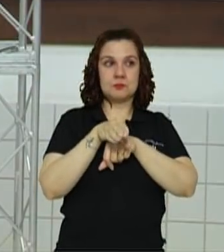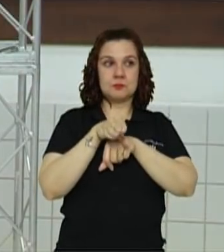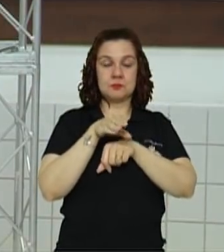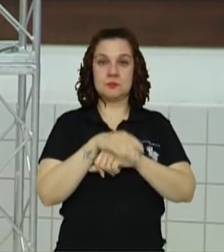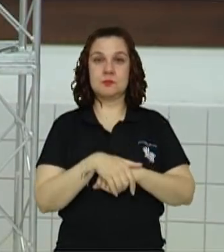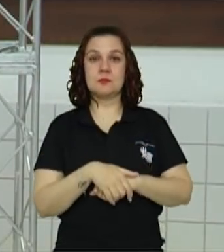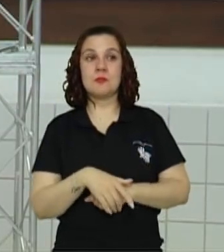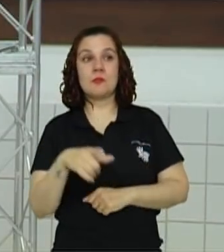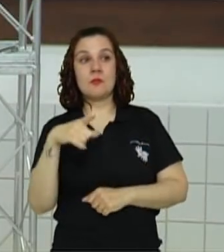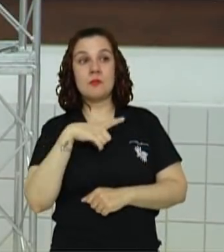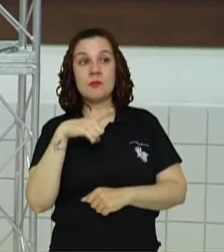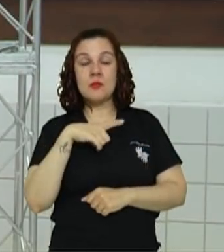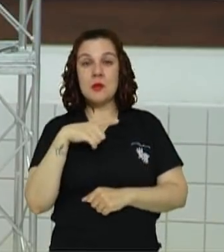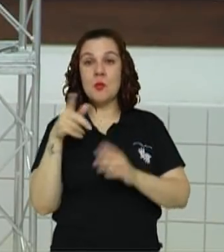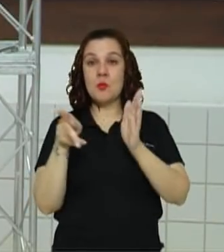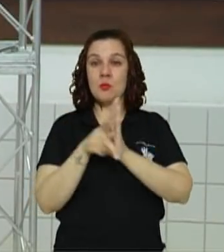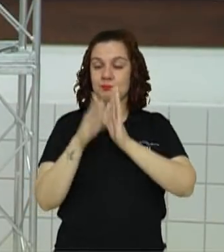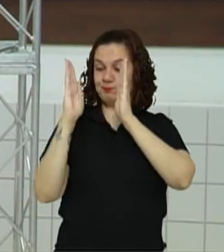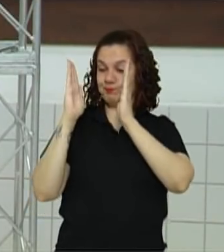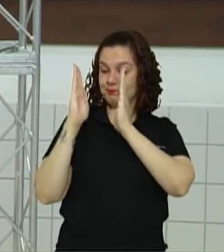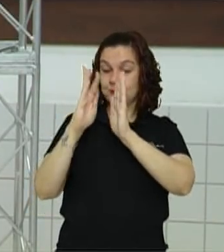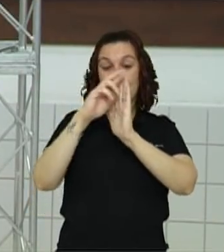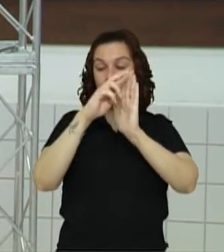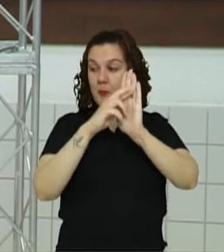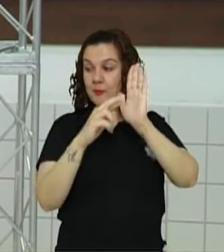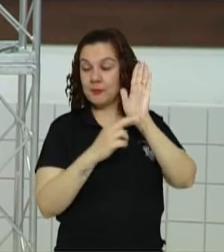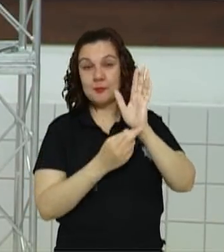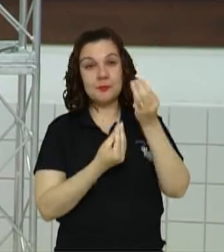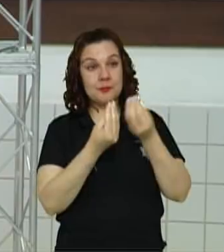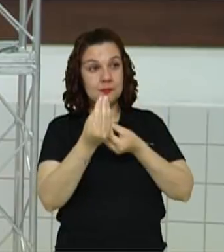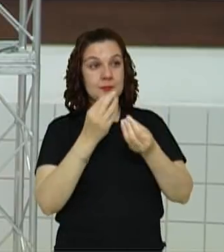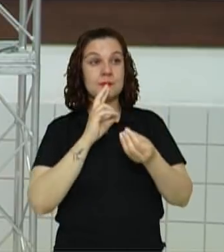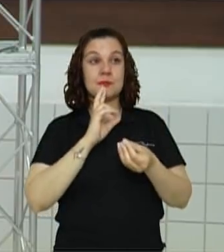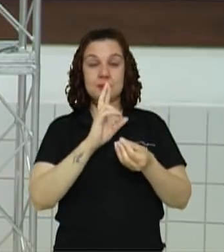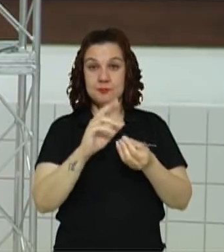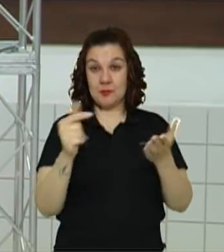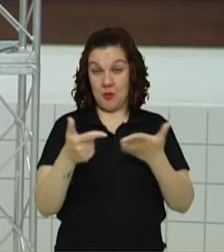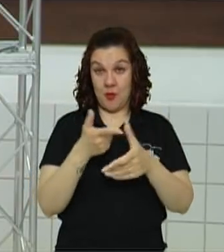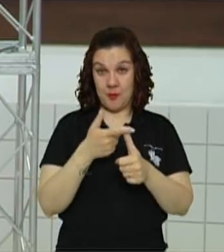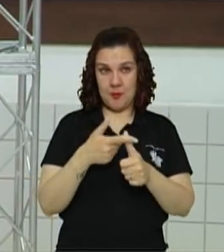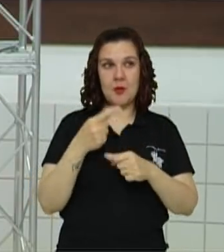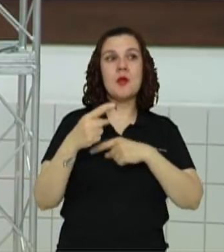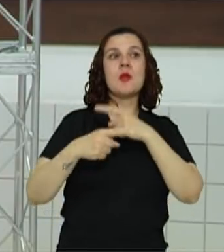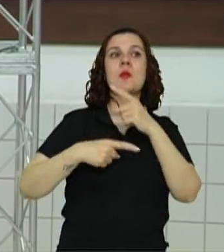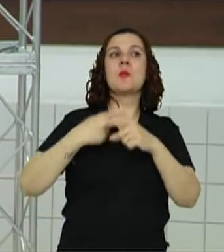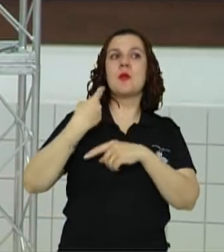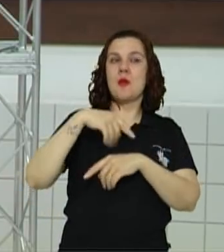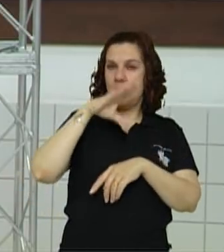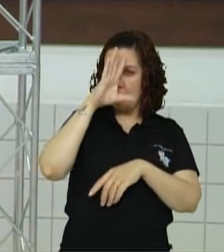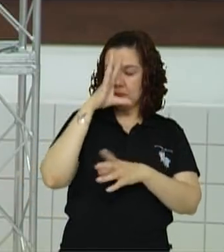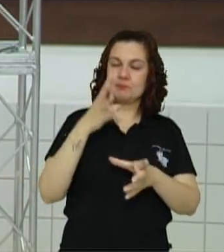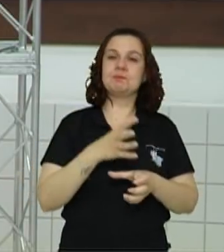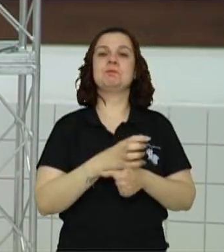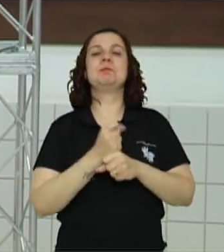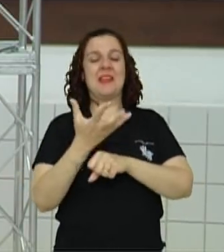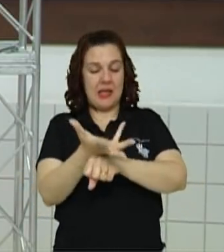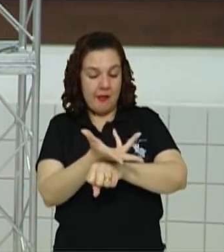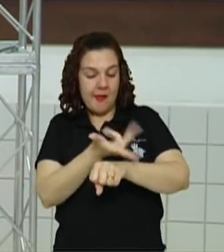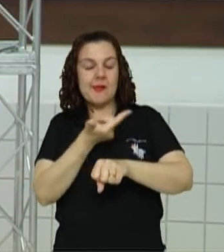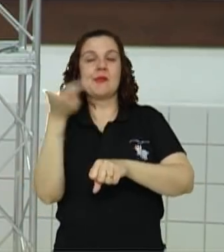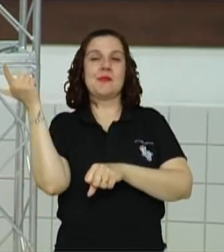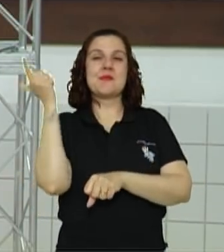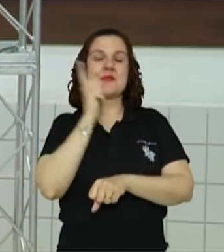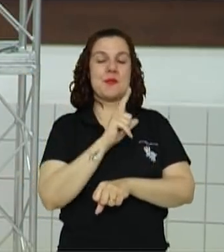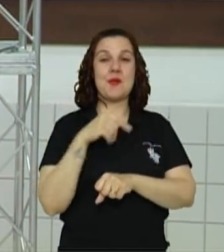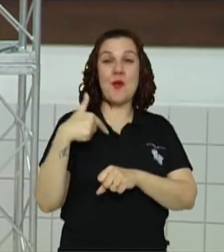recomendo que você tenha um padrão de resolução de exercício no primeiro momento. À medida que você fica mais seguro, você consegue